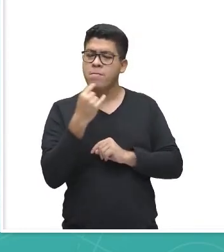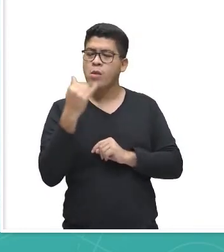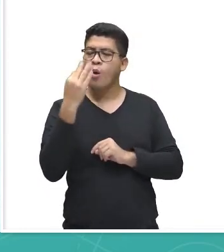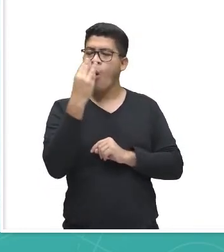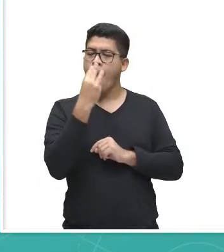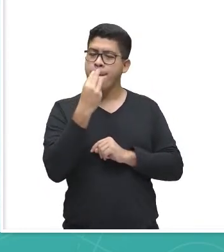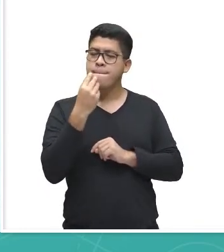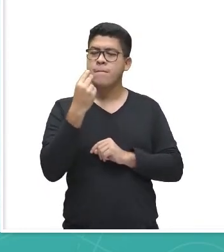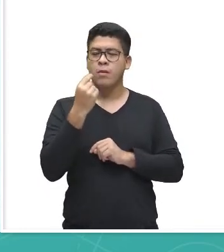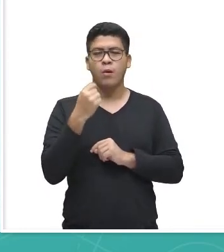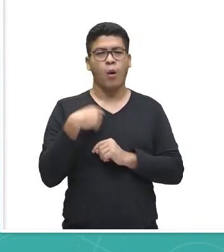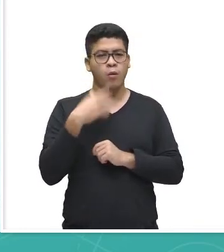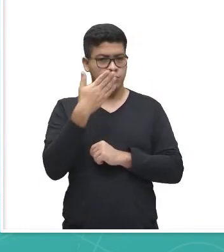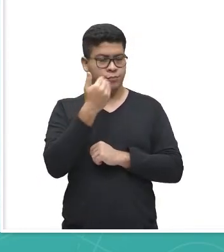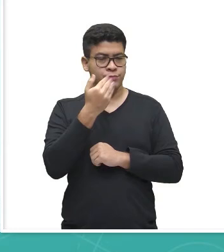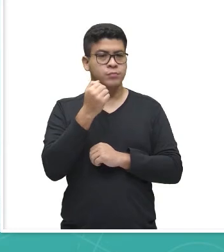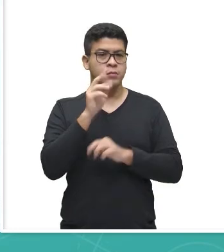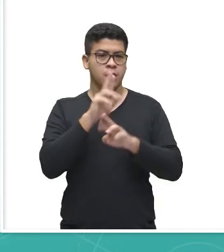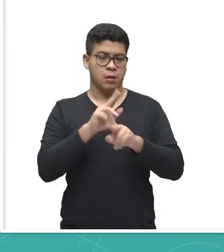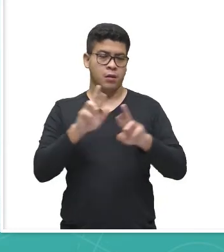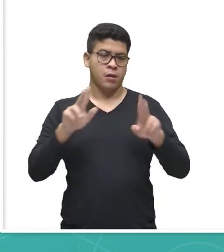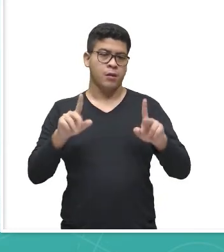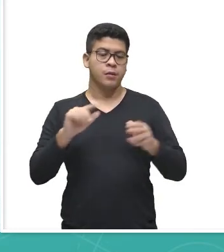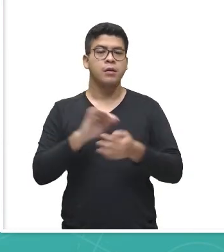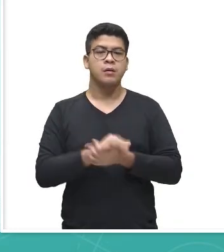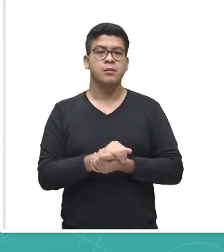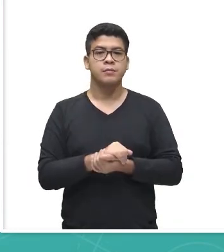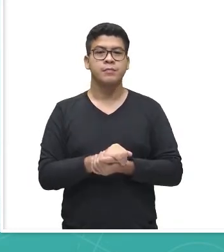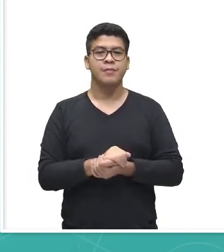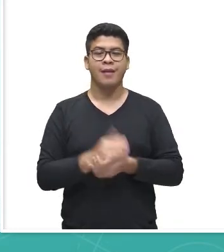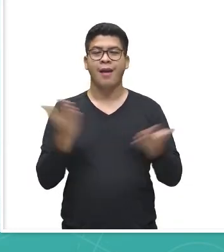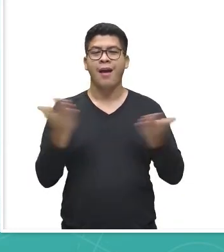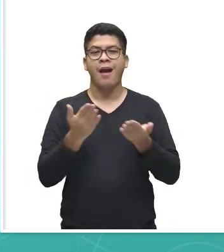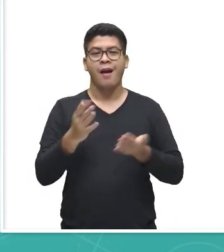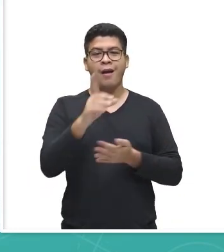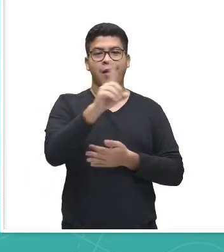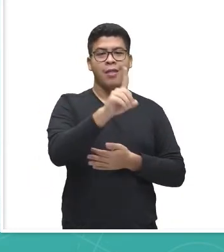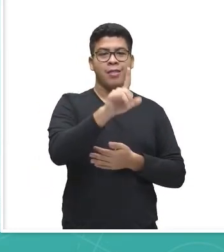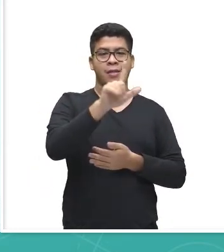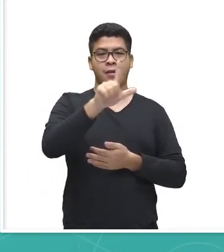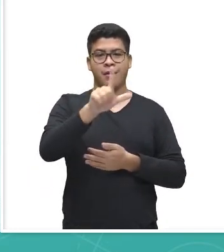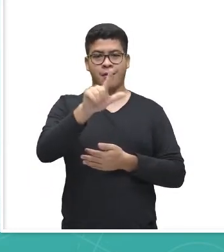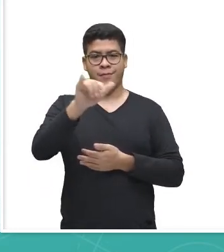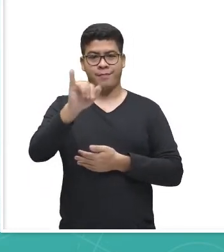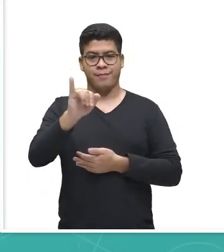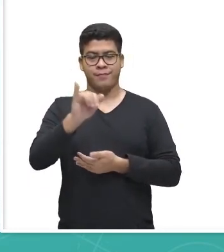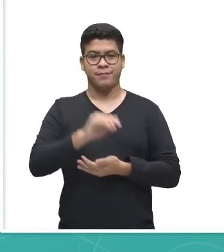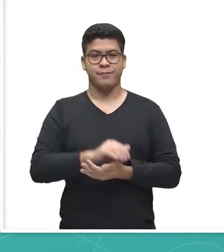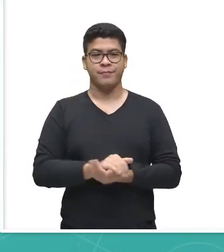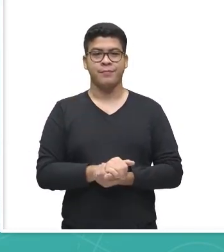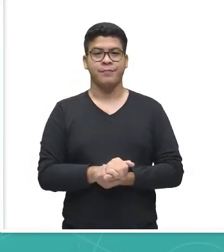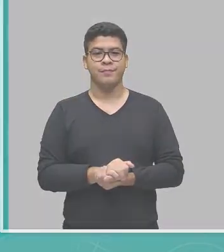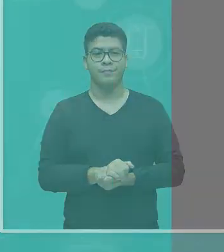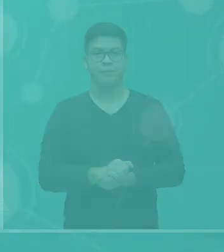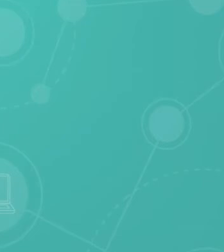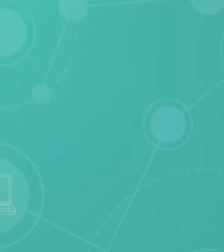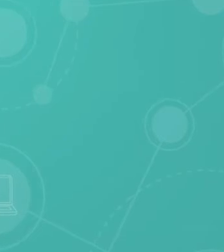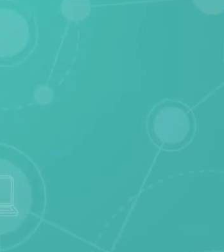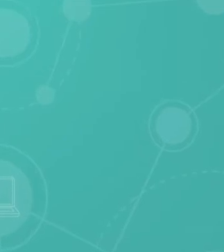né, o gosto do alimento, por exemplo, certo? E agora a gente vai praticar um pouquinho aí na nossa dinâmica local interativa.